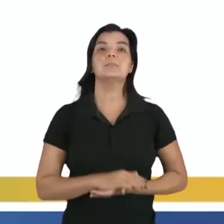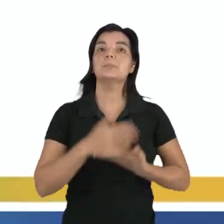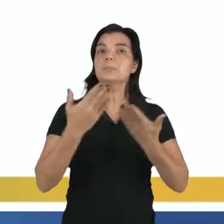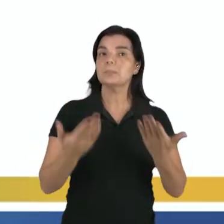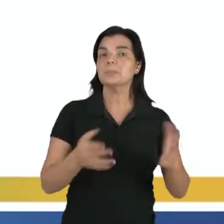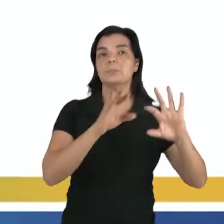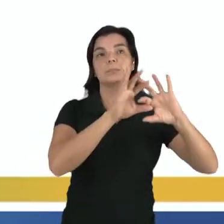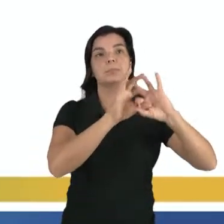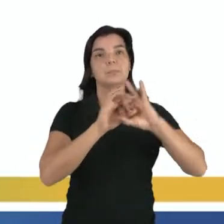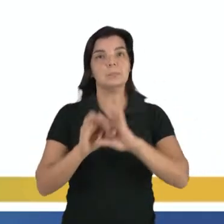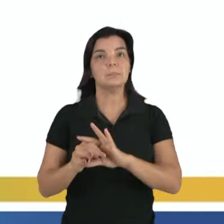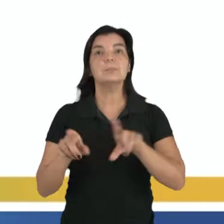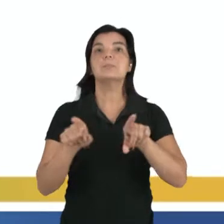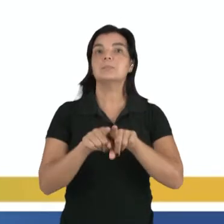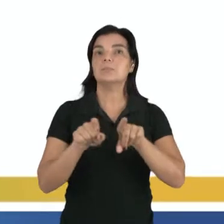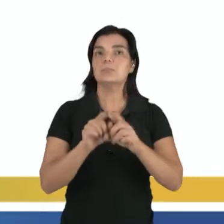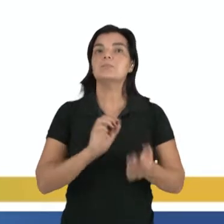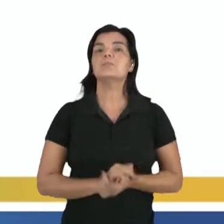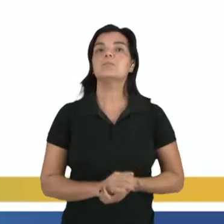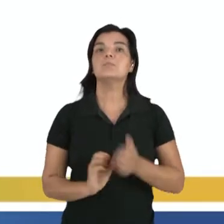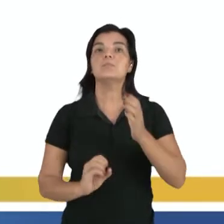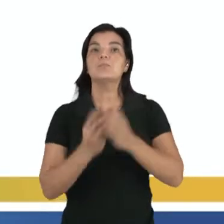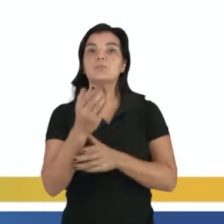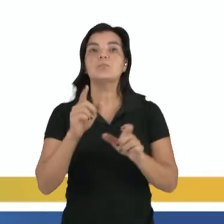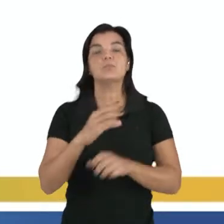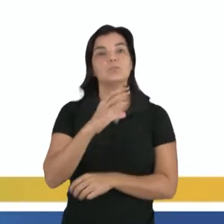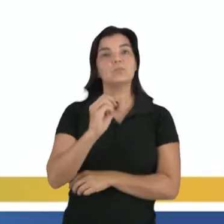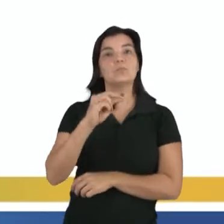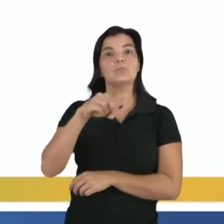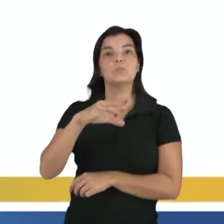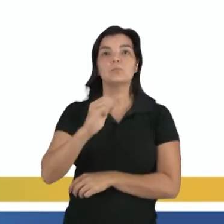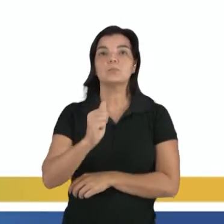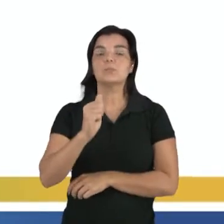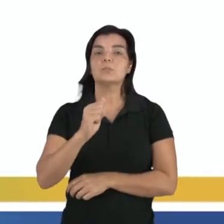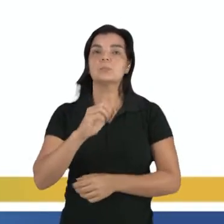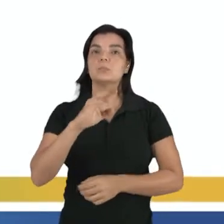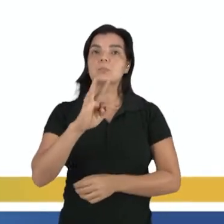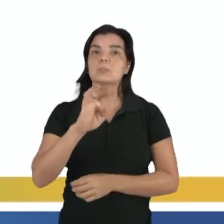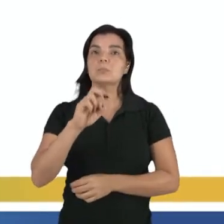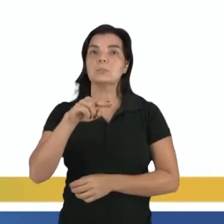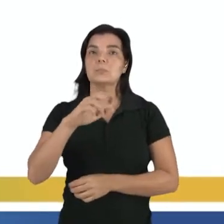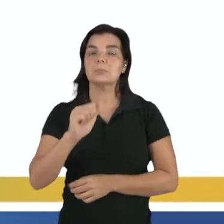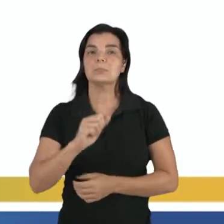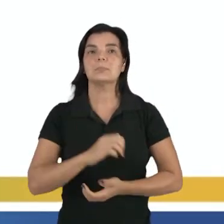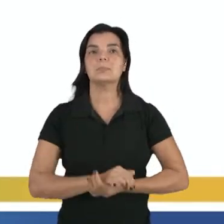na textualidade. Por meio da coerência, ocorre a